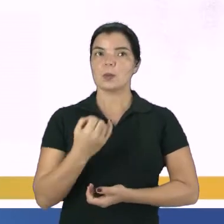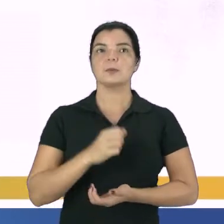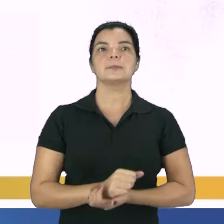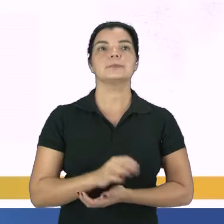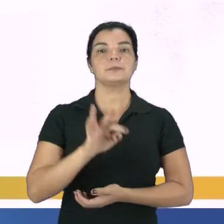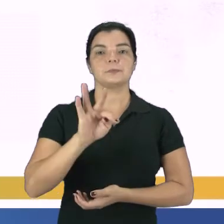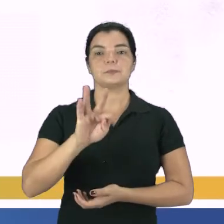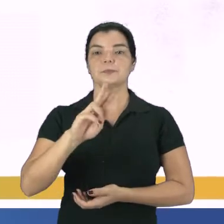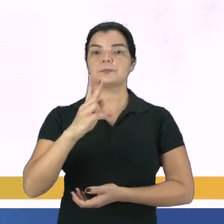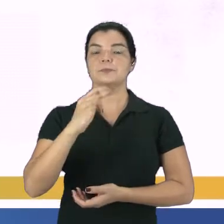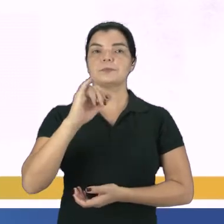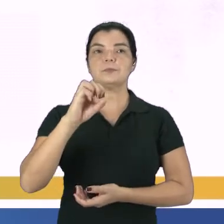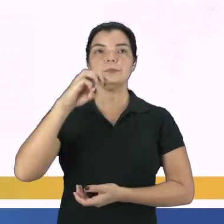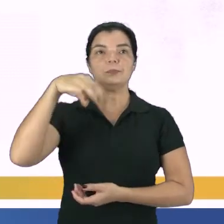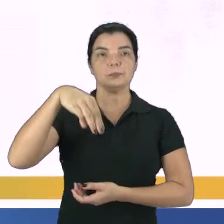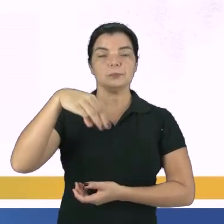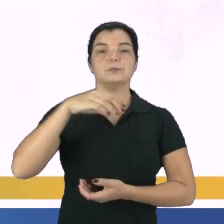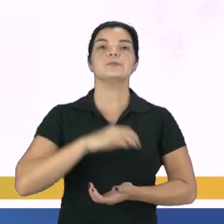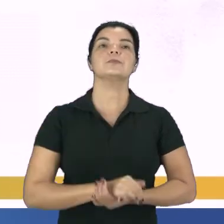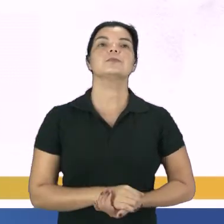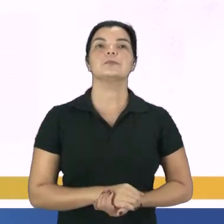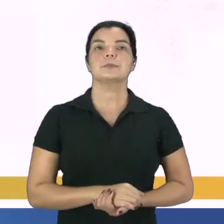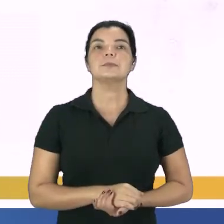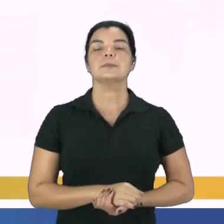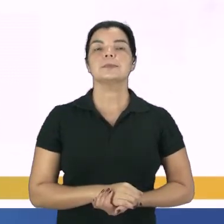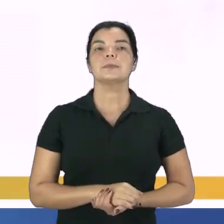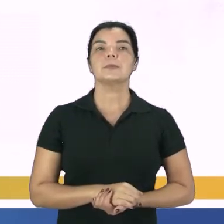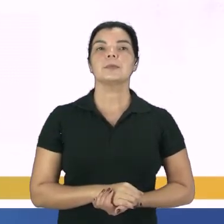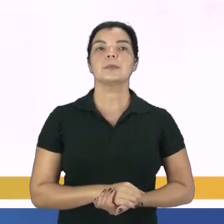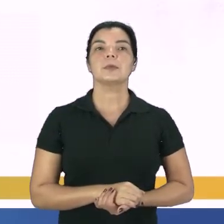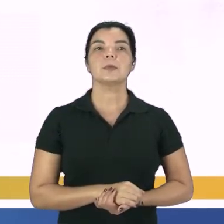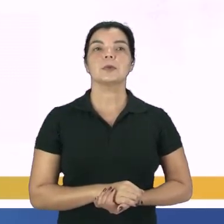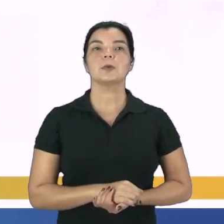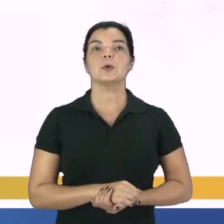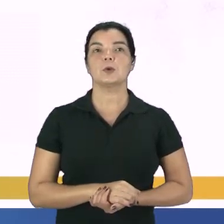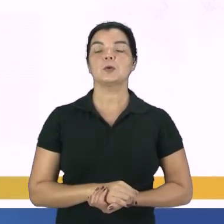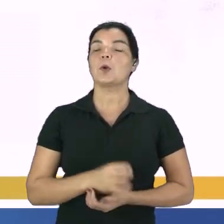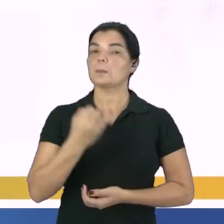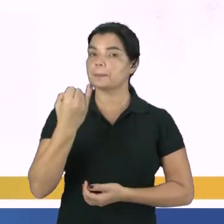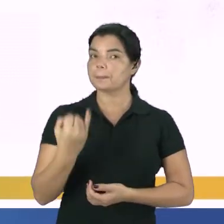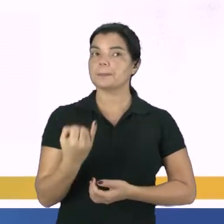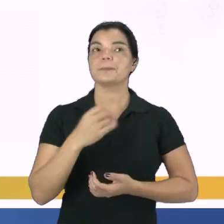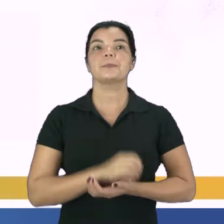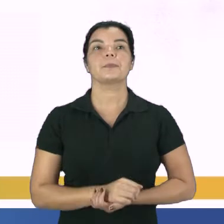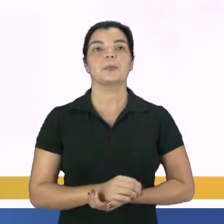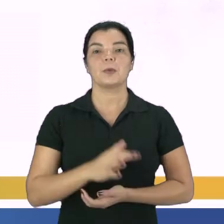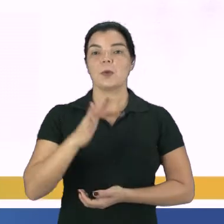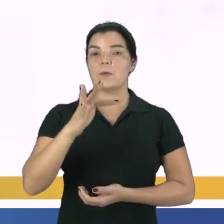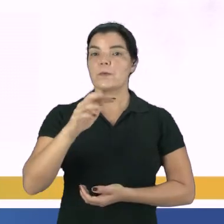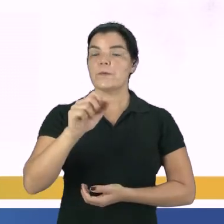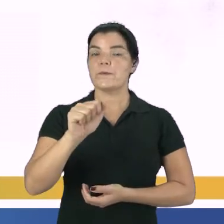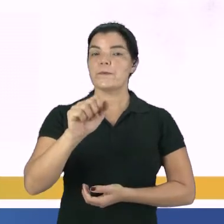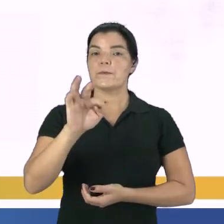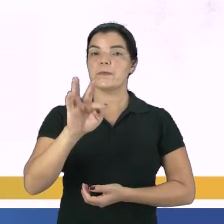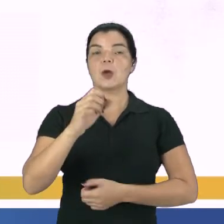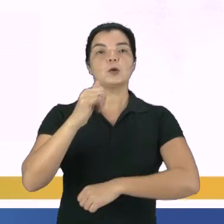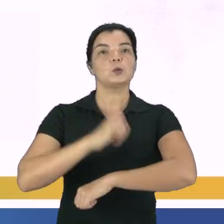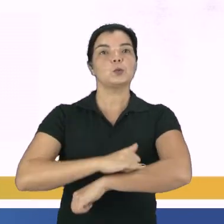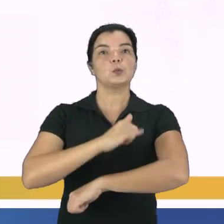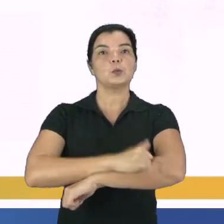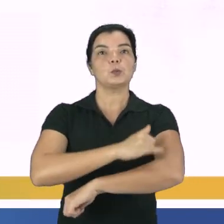esguio. Todos fazem parte da construção do magro, né? Tem thin, que é magro. Fat,